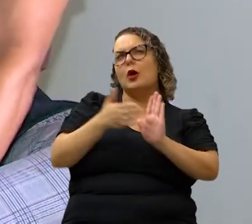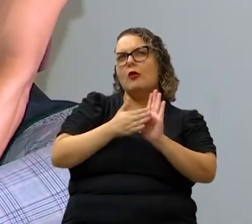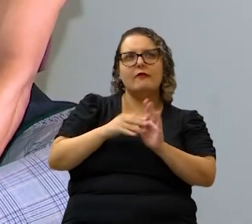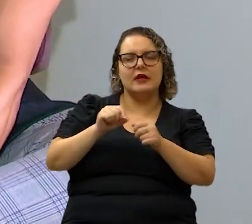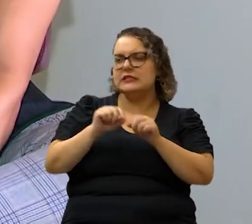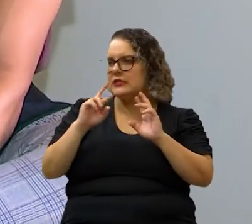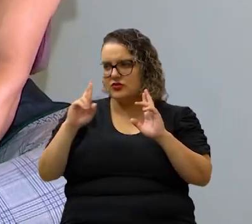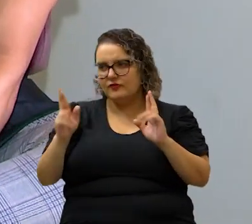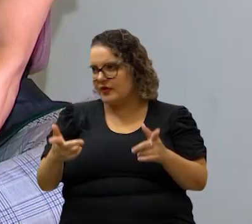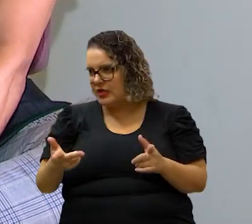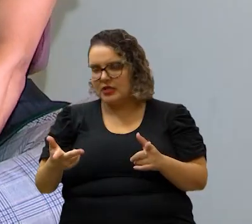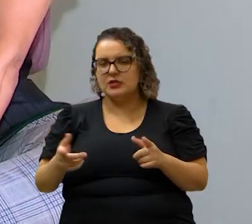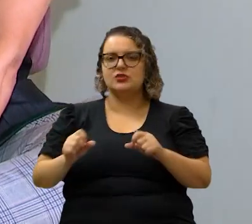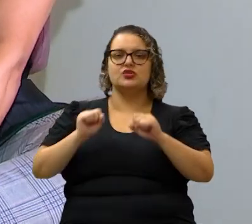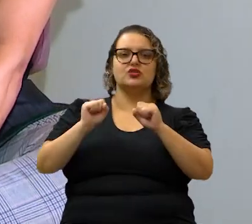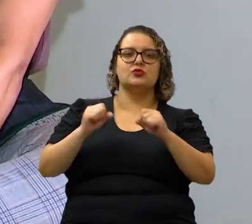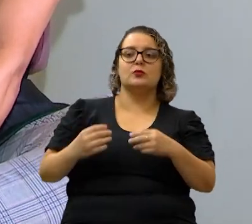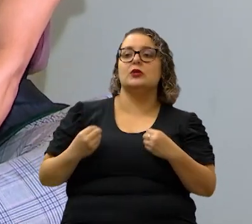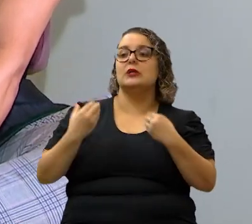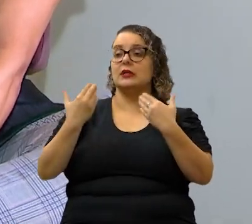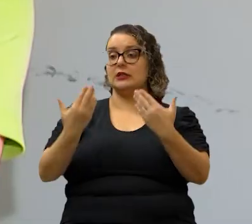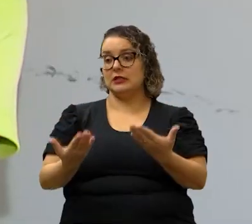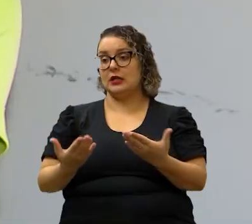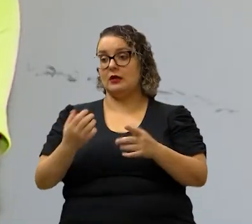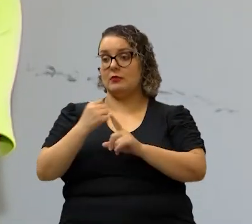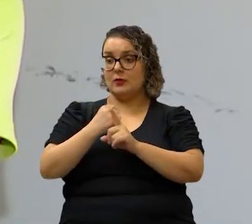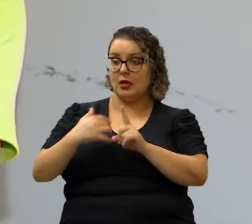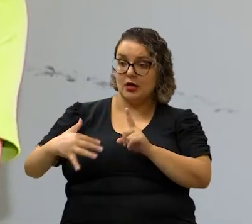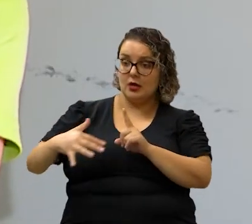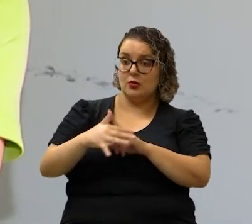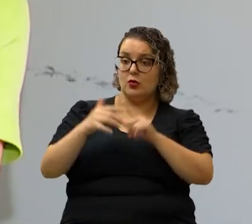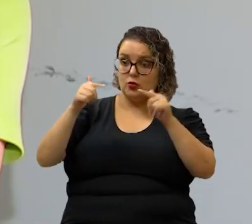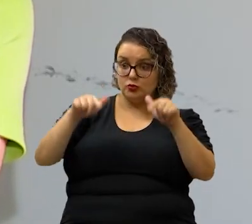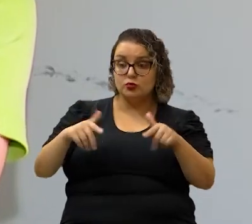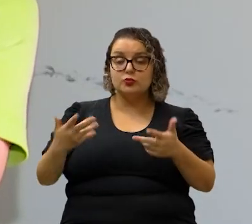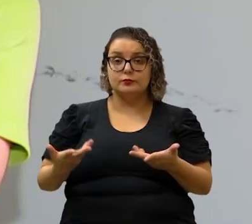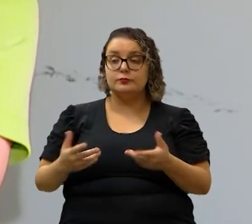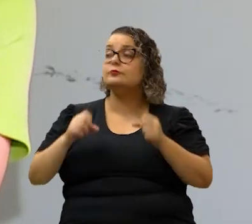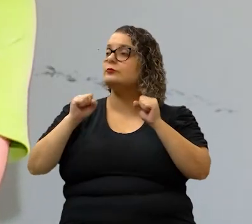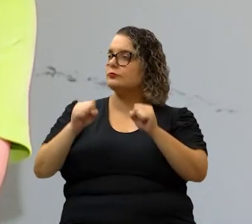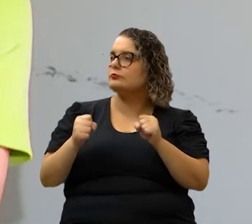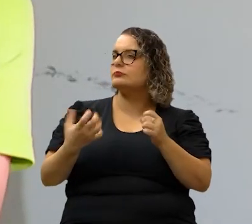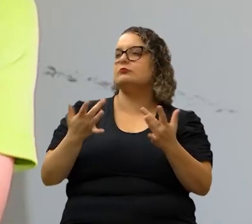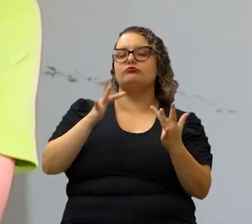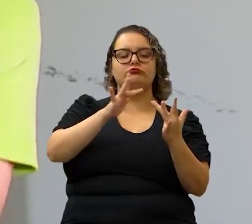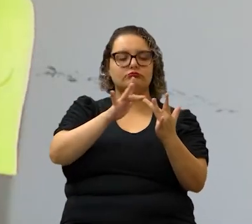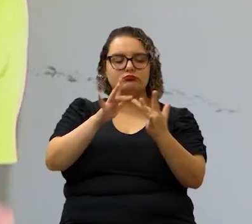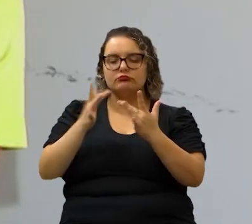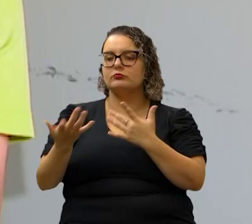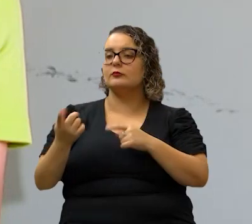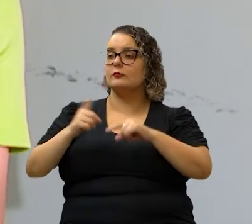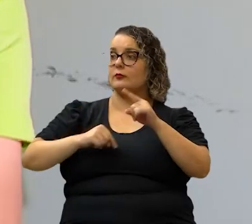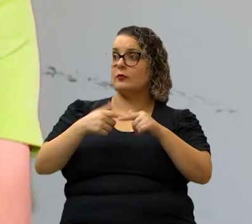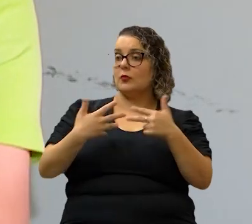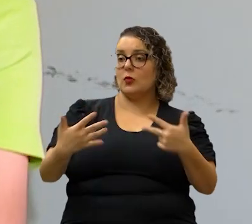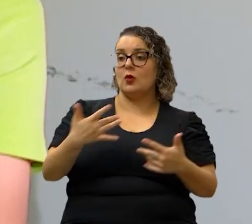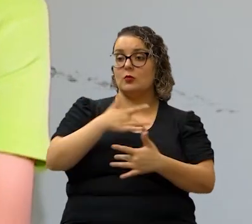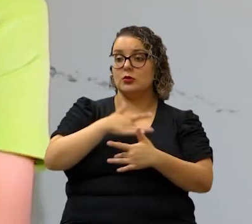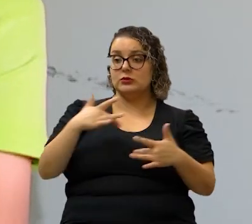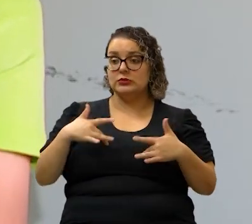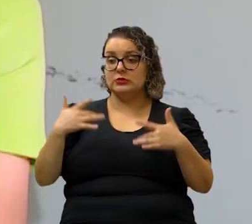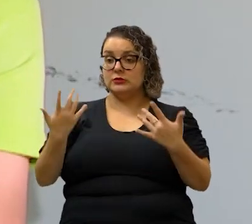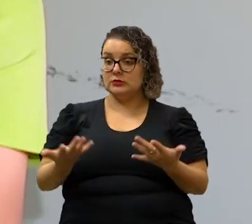fazer a diferença, enfim, de poder proporcionar para a sociedade um espaço que ele pudesse ter esse contato, né, com um produto